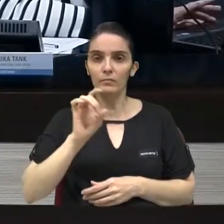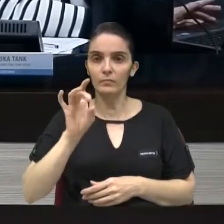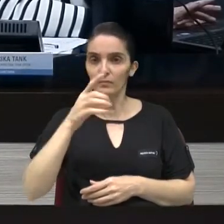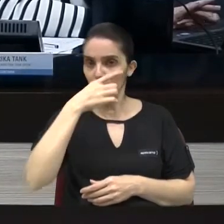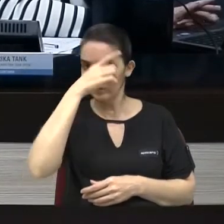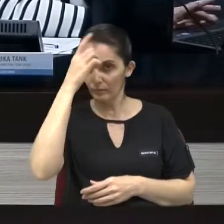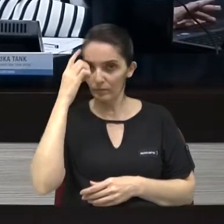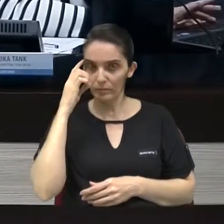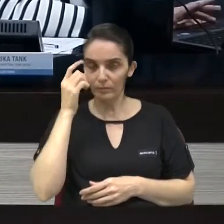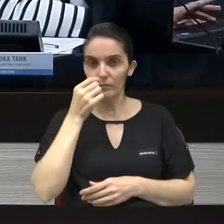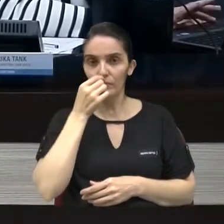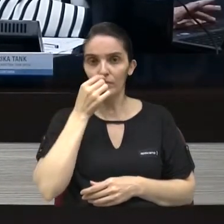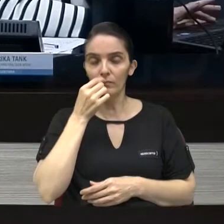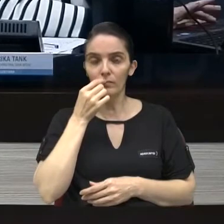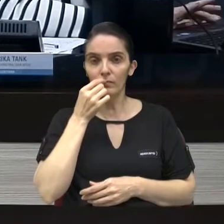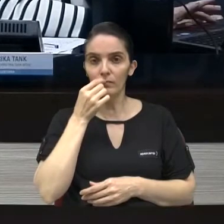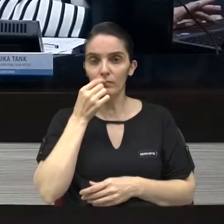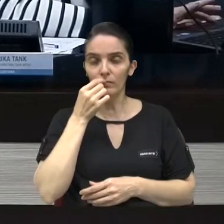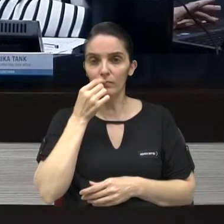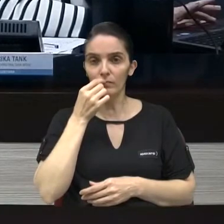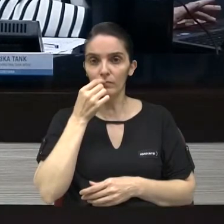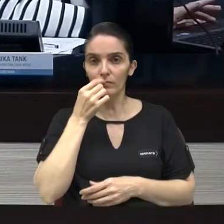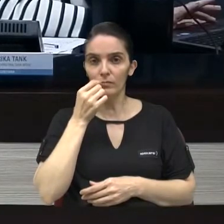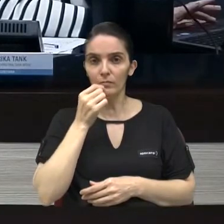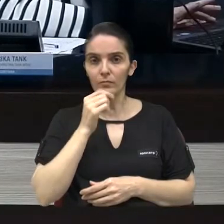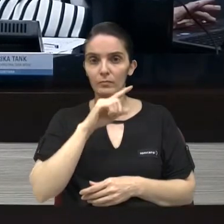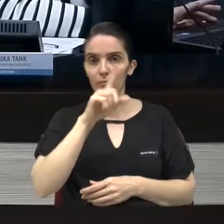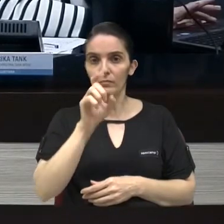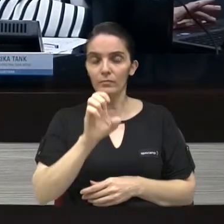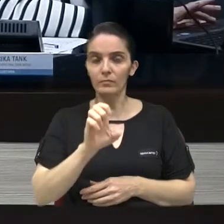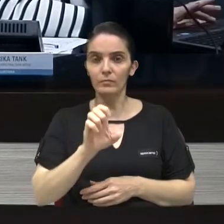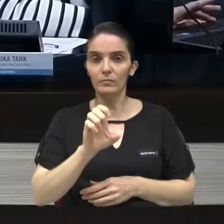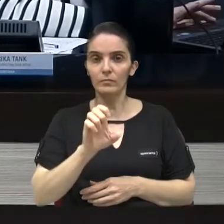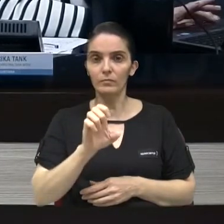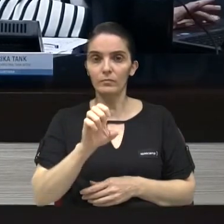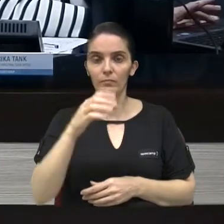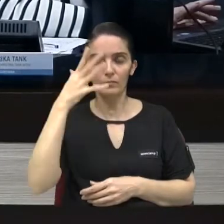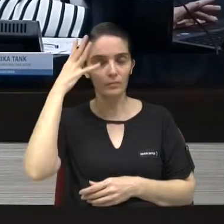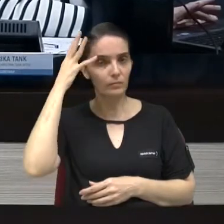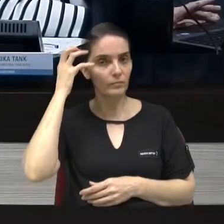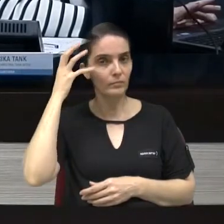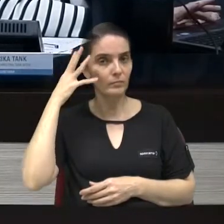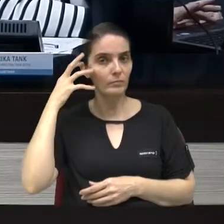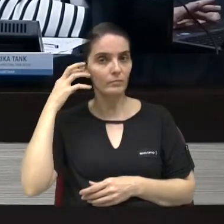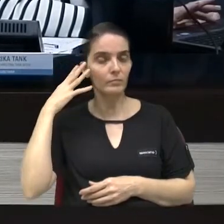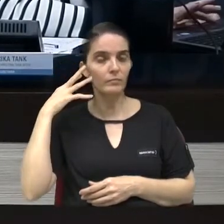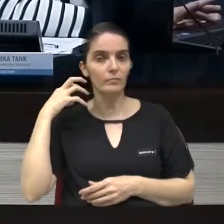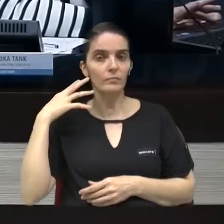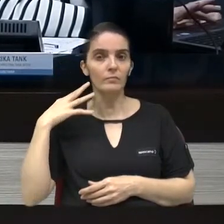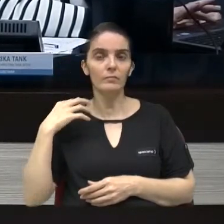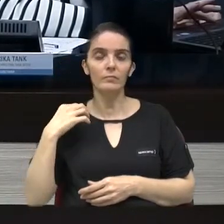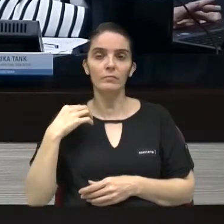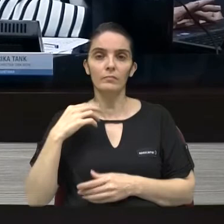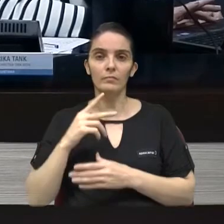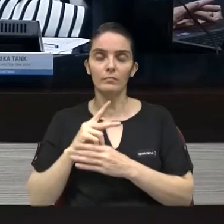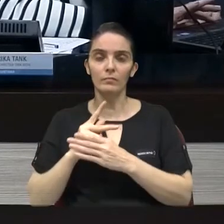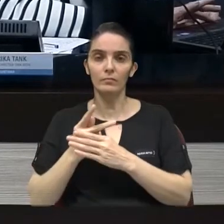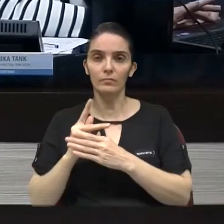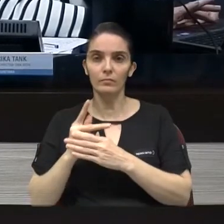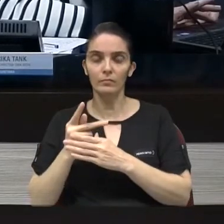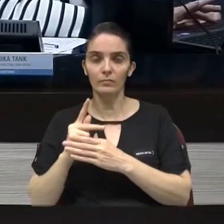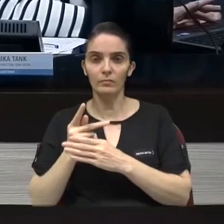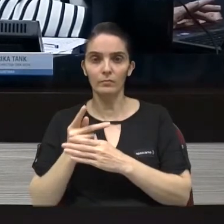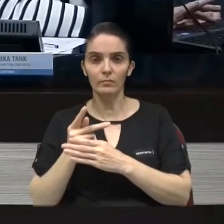Barbosa, vereador Estevam Nogueira, vereador José Roberto Bernardo, vereadora Lucineis Aparecida Bogo, vereador Helder Lúcio de